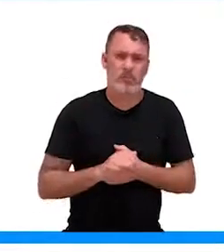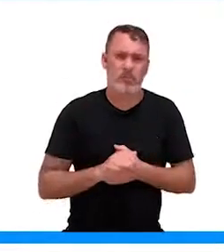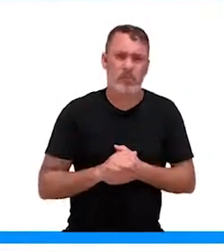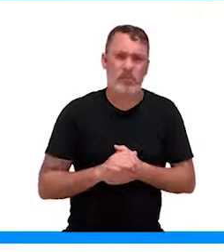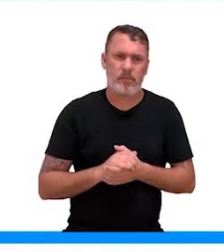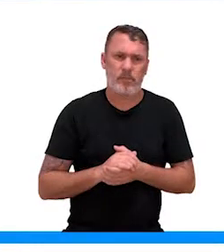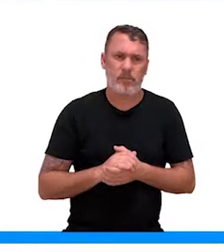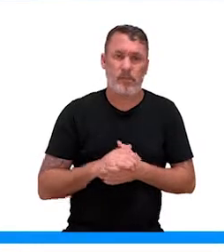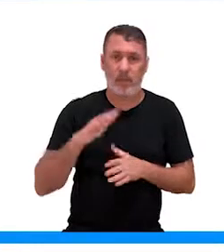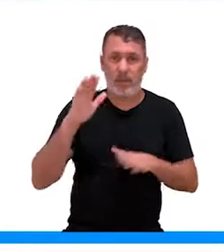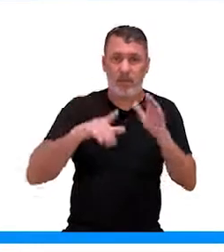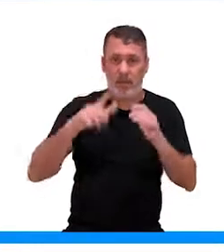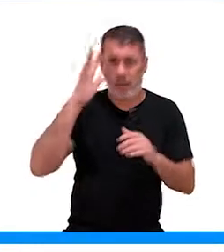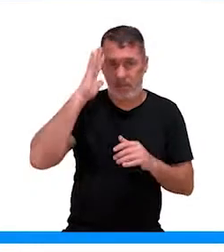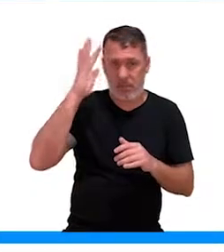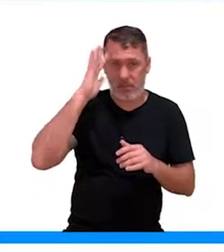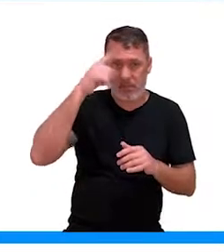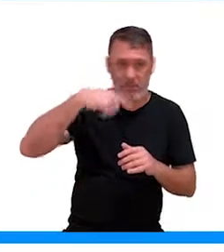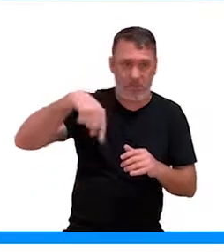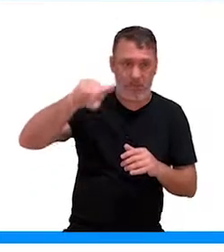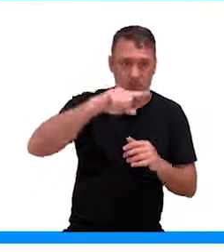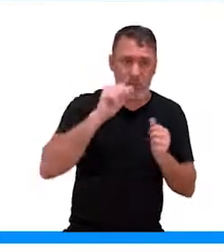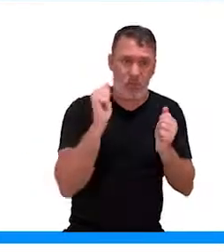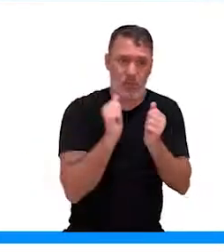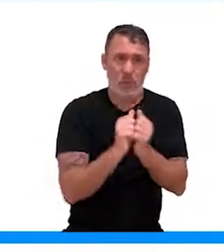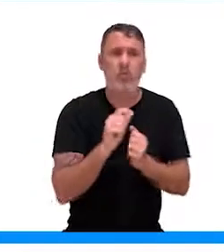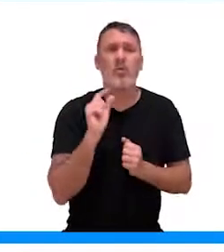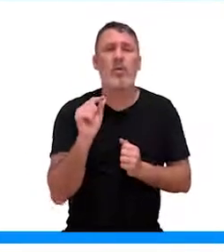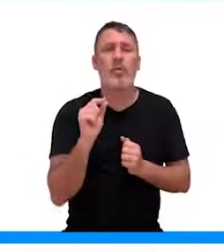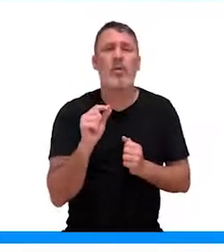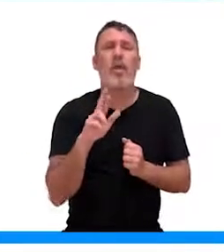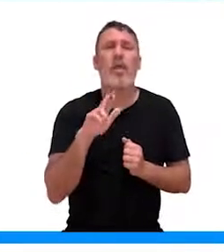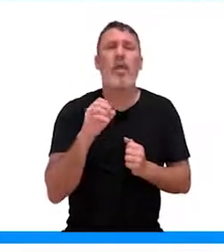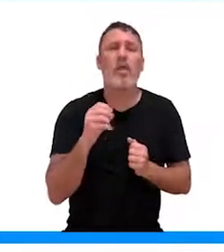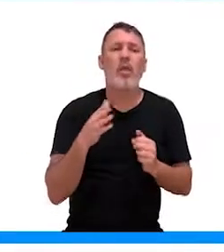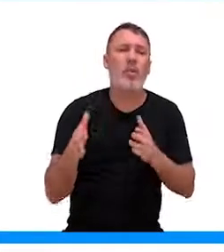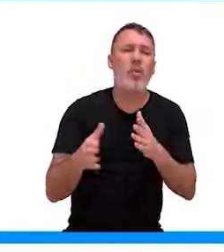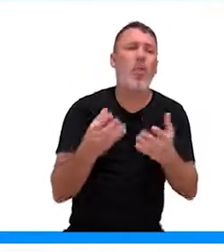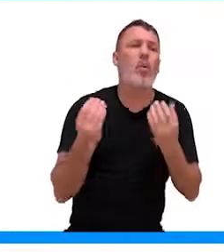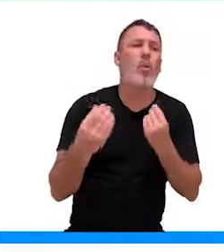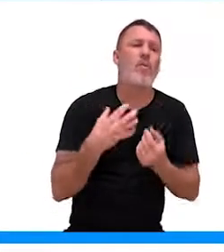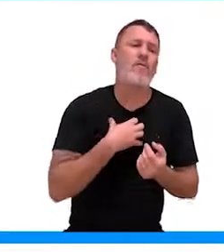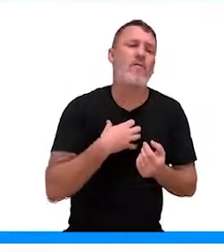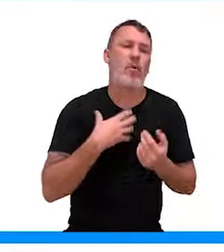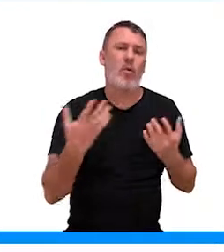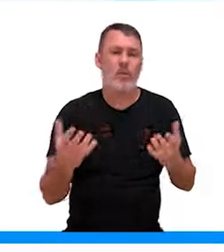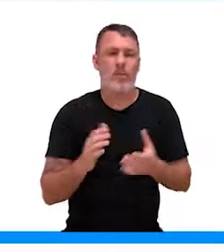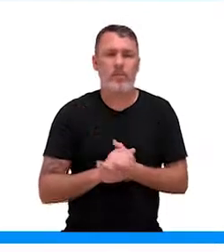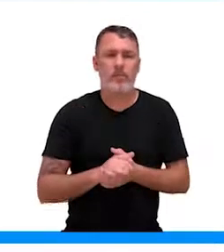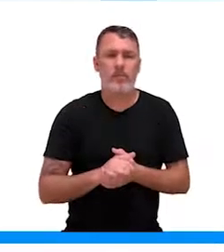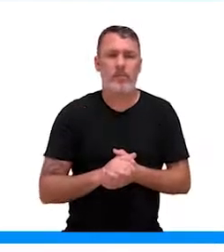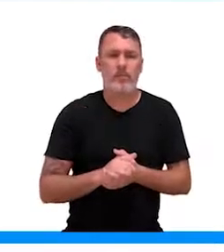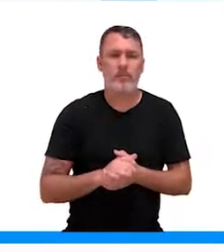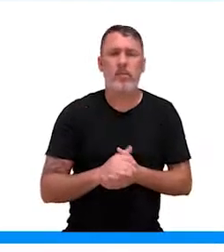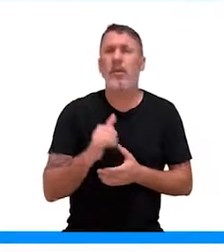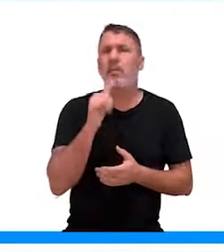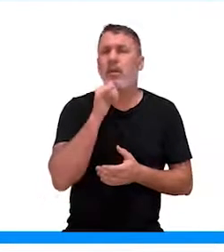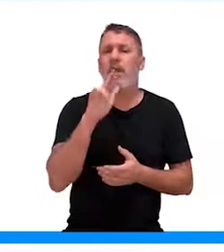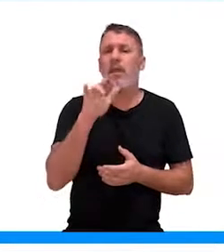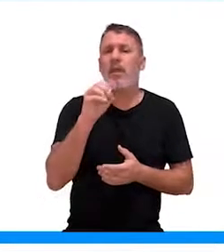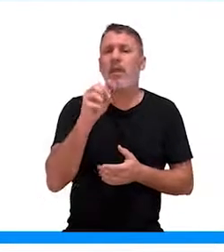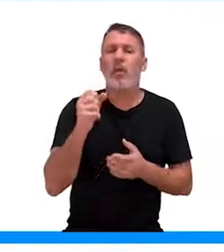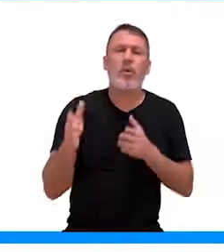de muitos de vocês, o pensamento inicial é: como que eles se formam? Professor, como que um